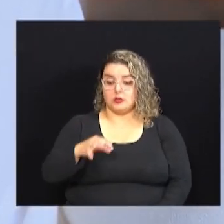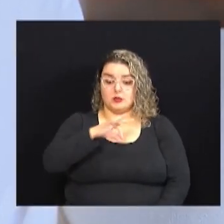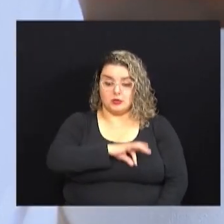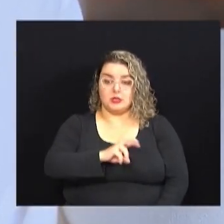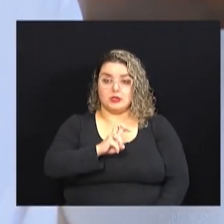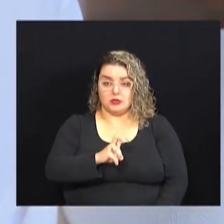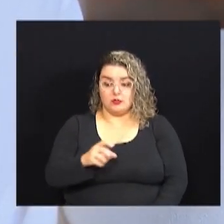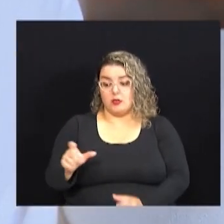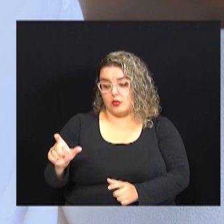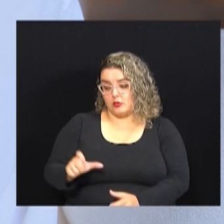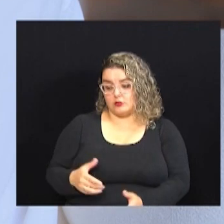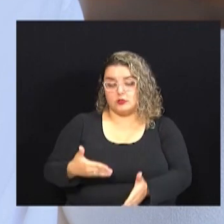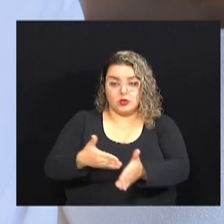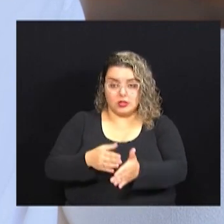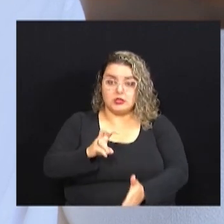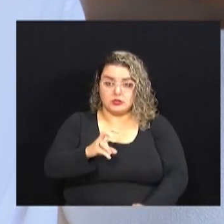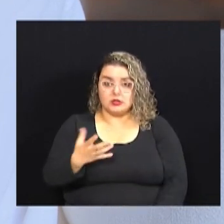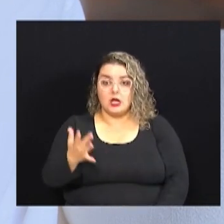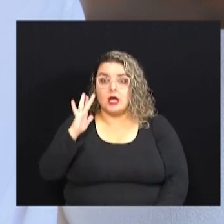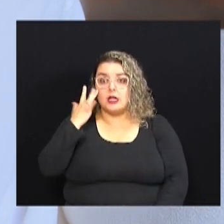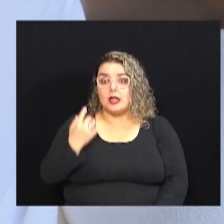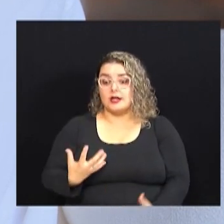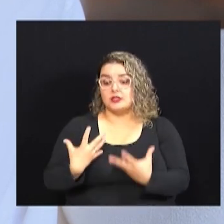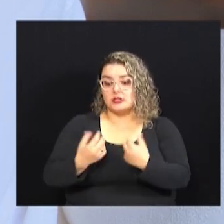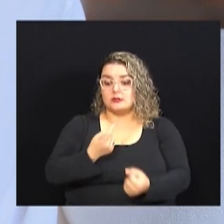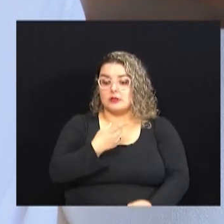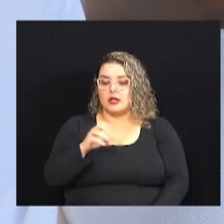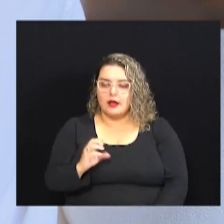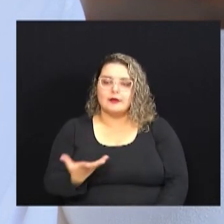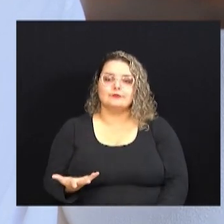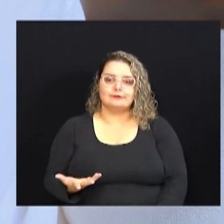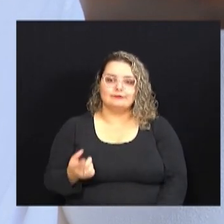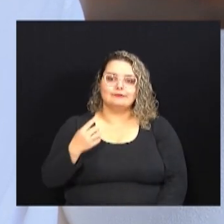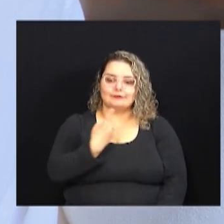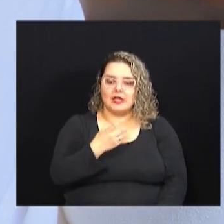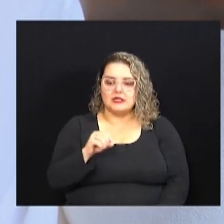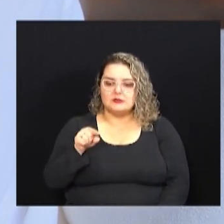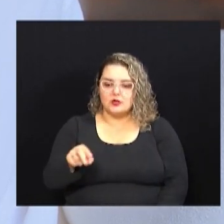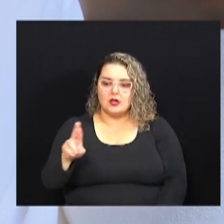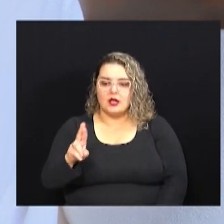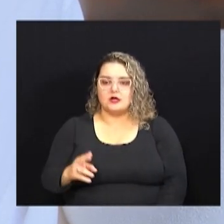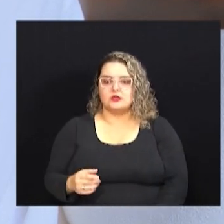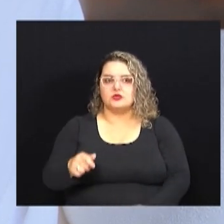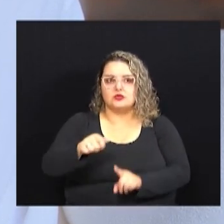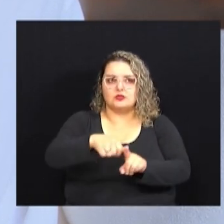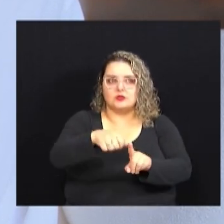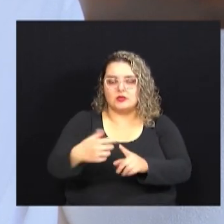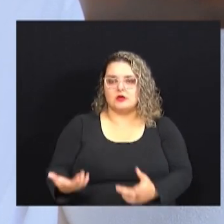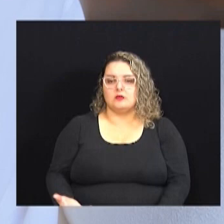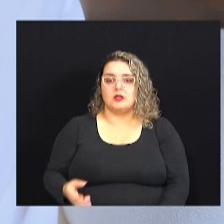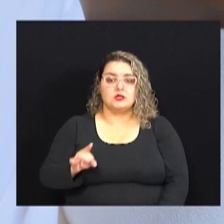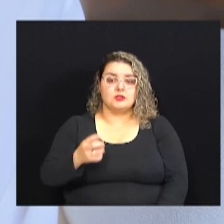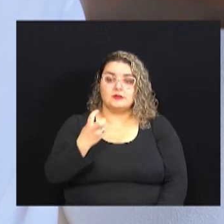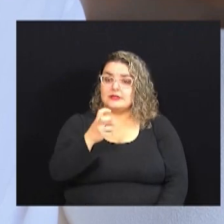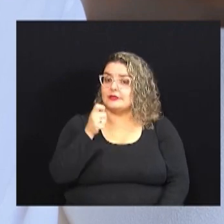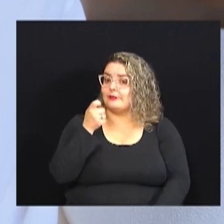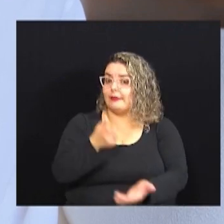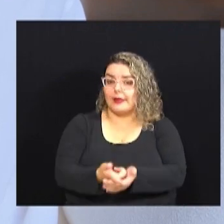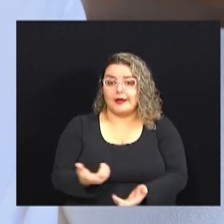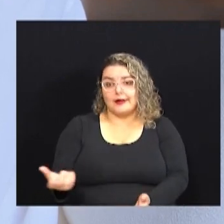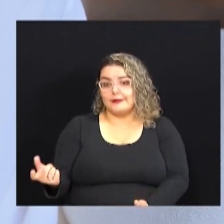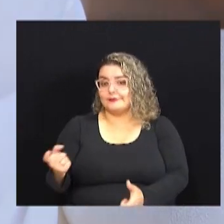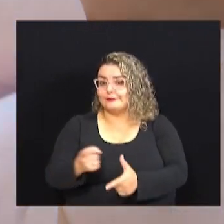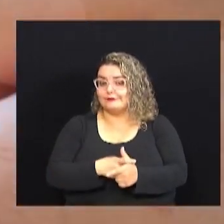ganha 5, tem um cartão com limite de 5 mil, ela acha que ganha 10, ela acaba gastando 10 mil reais no mês. Só que no mês que vem ela só vai ter 5 para pagar essas